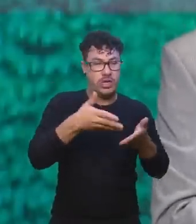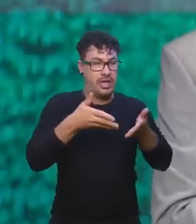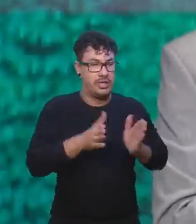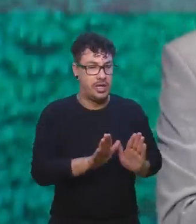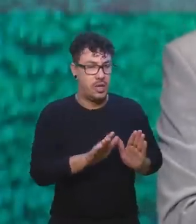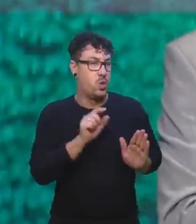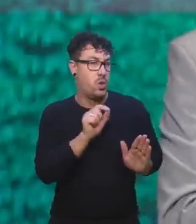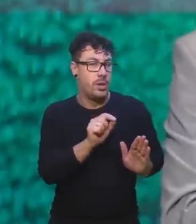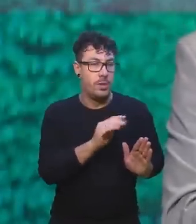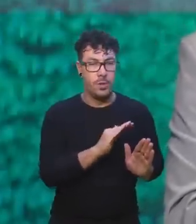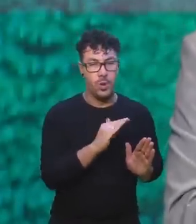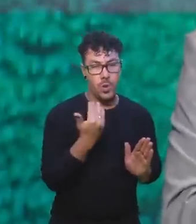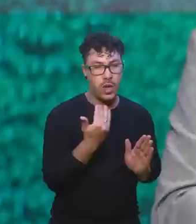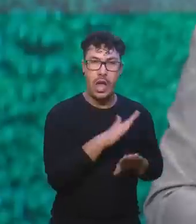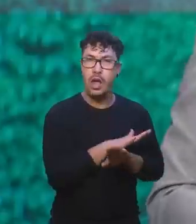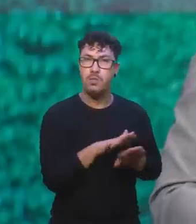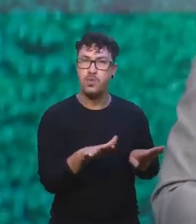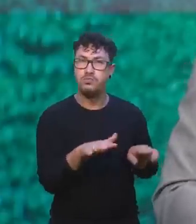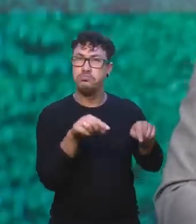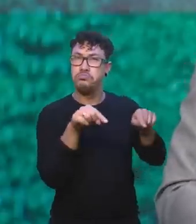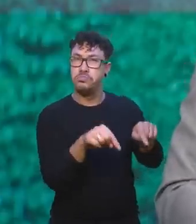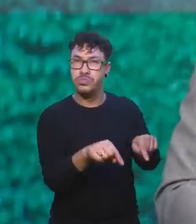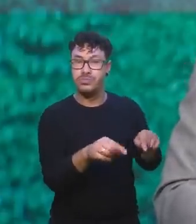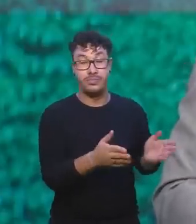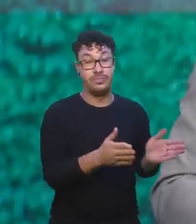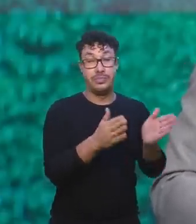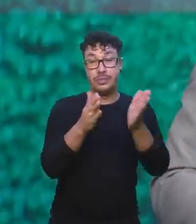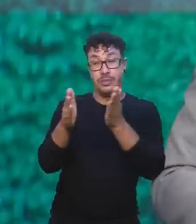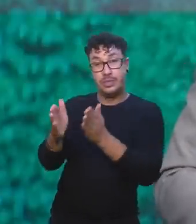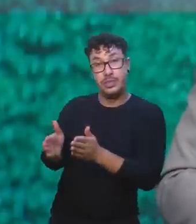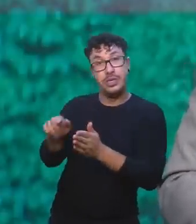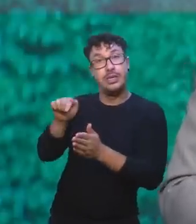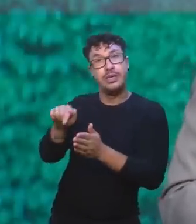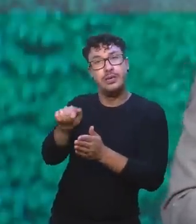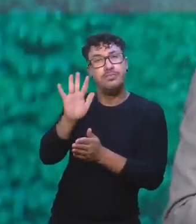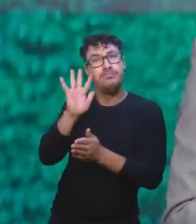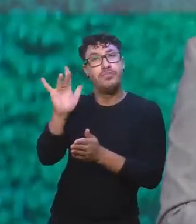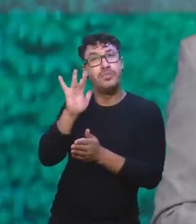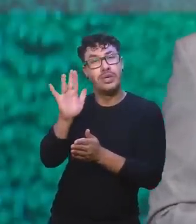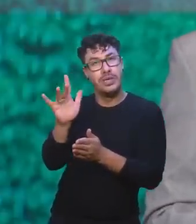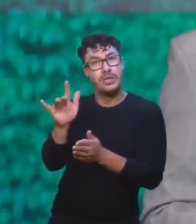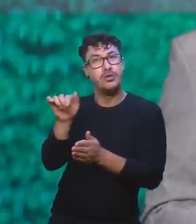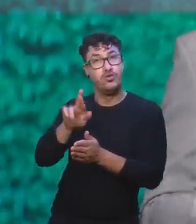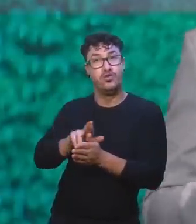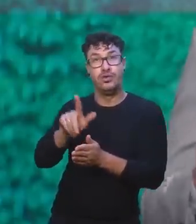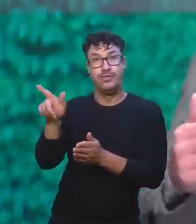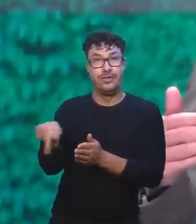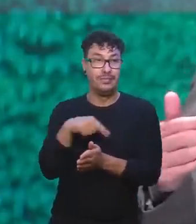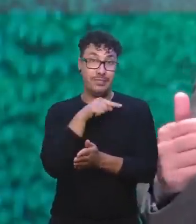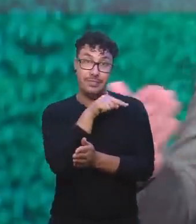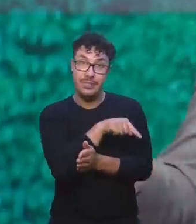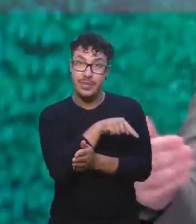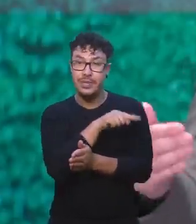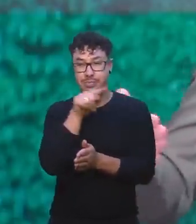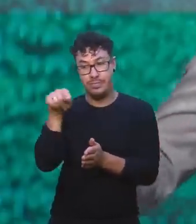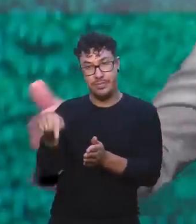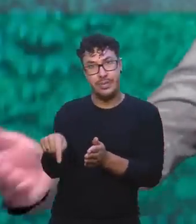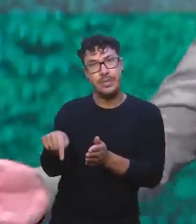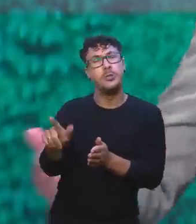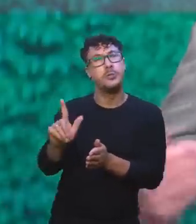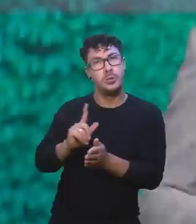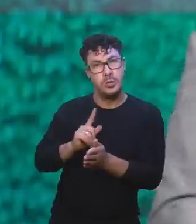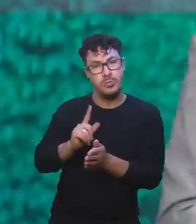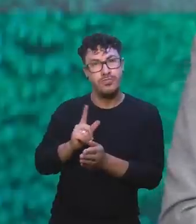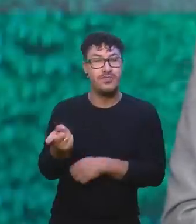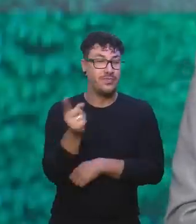nasceu, morreu, acabou tudo. Existem pessoas que pensam assim? Existem. E normalmente, não são todas, mas